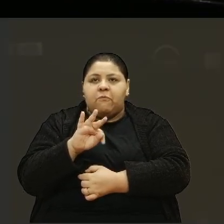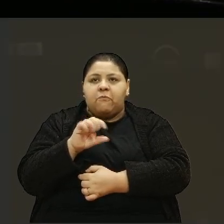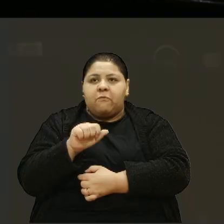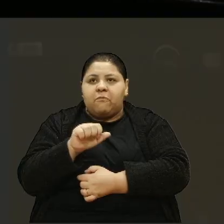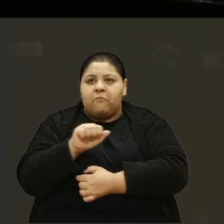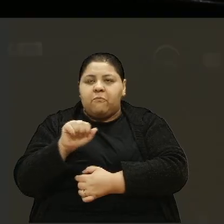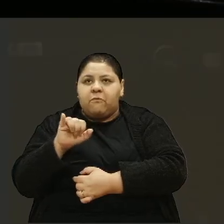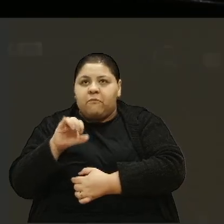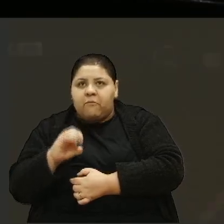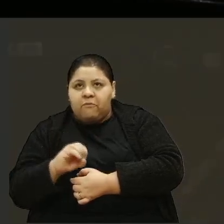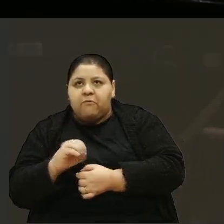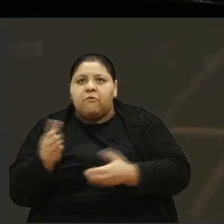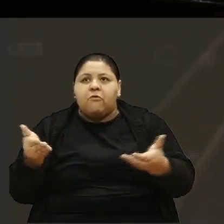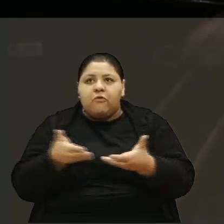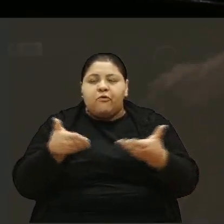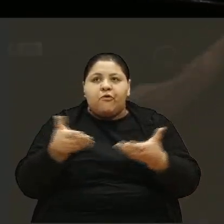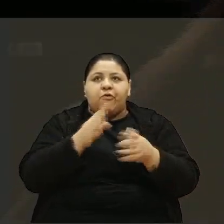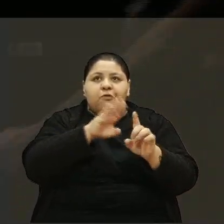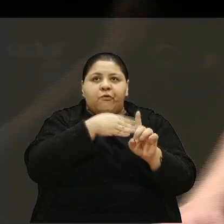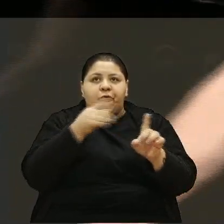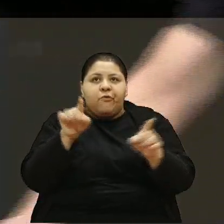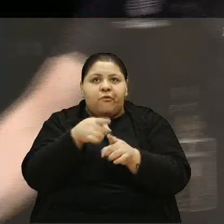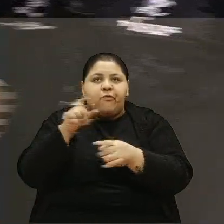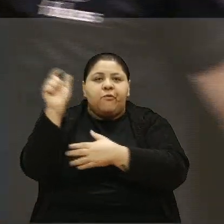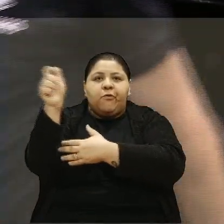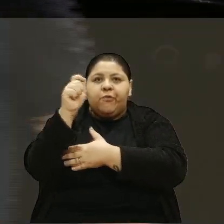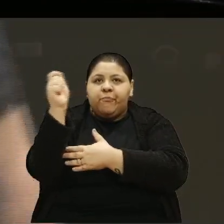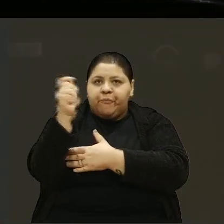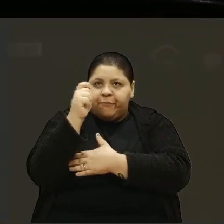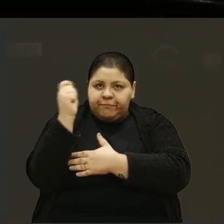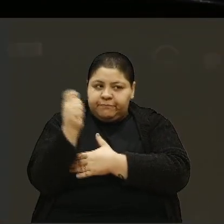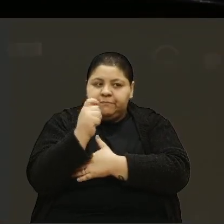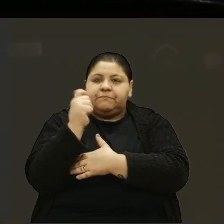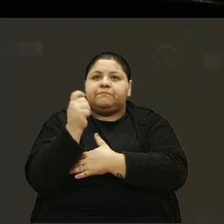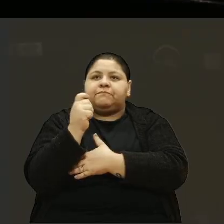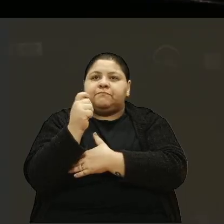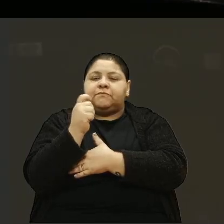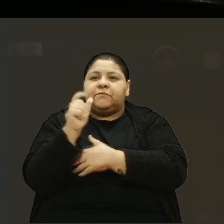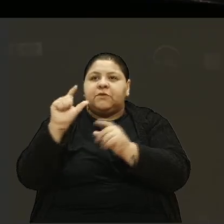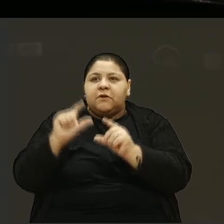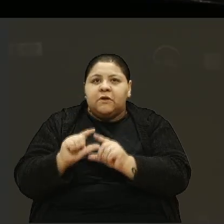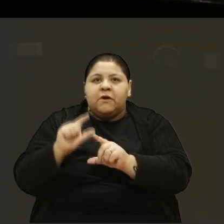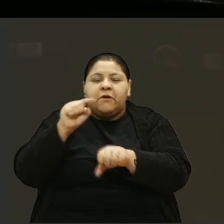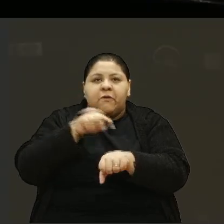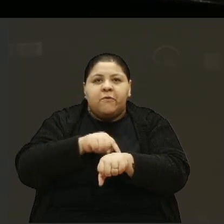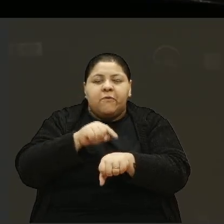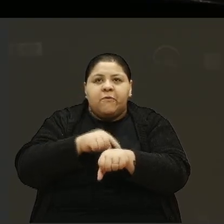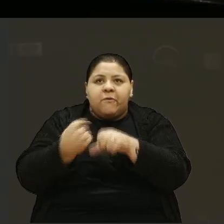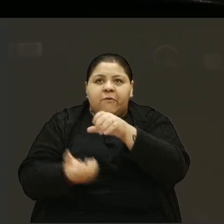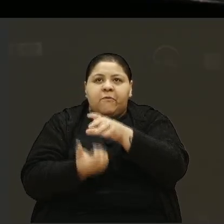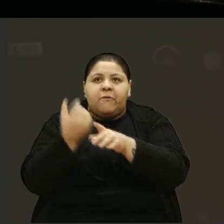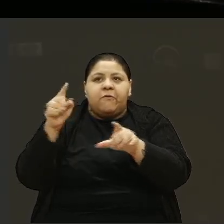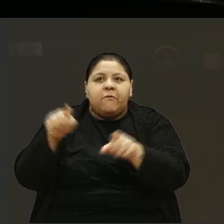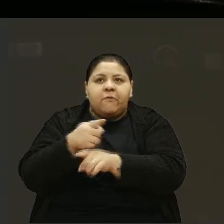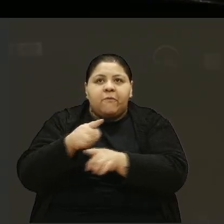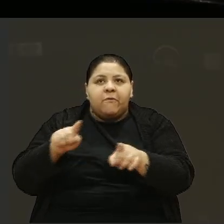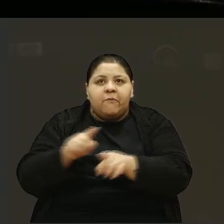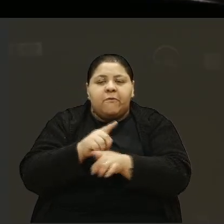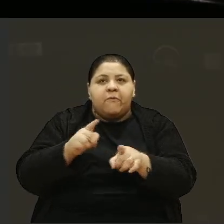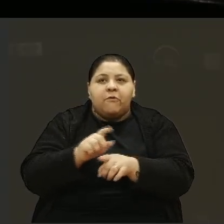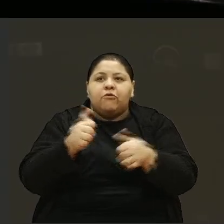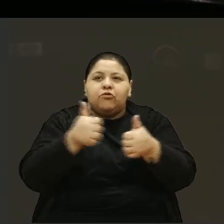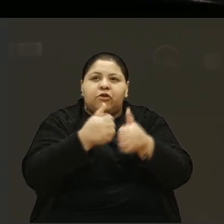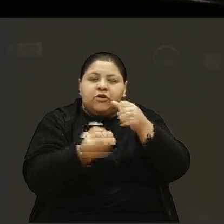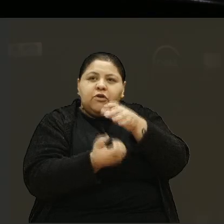com satisfação um voto de congratulação ao músico gaúcho Pedro Hortaça, que recentemente promoveu o lançamento da música Pena Guarani ao lado do filho